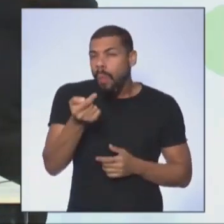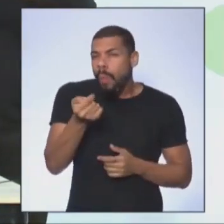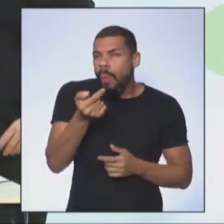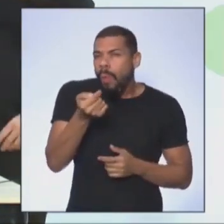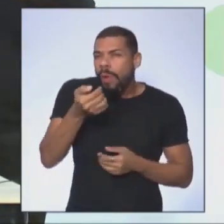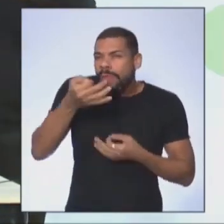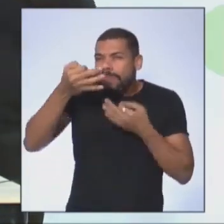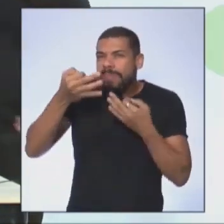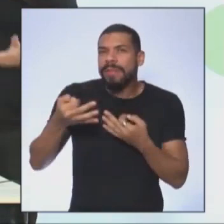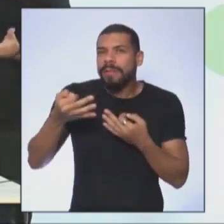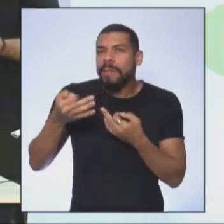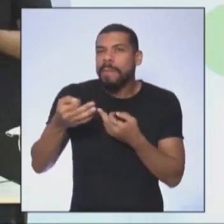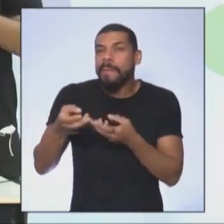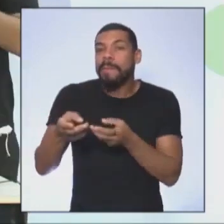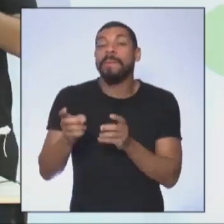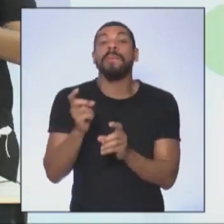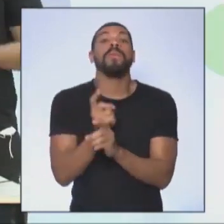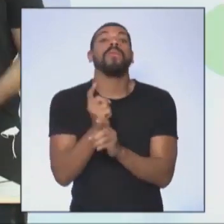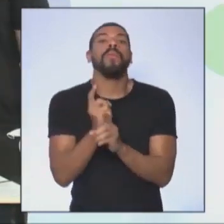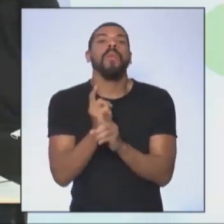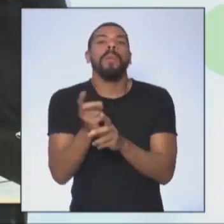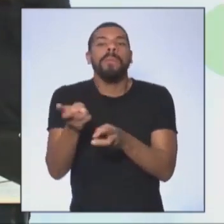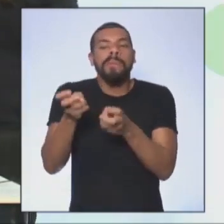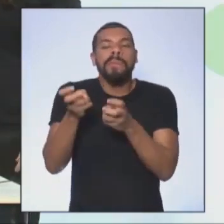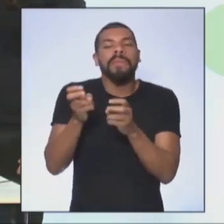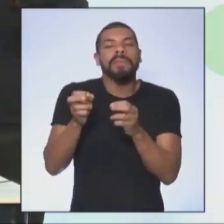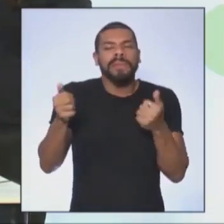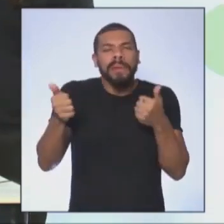perceber. É porque a frequência está próxima.